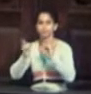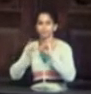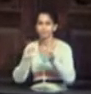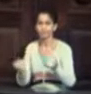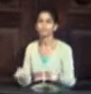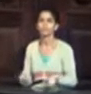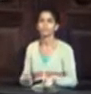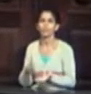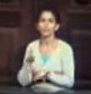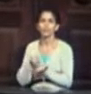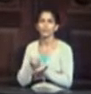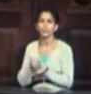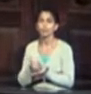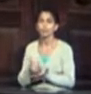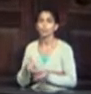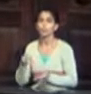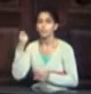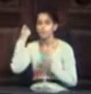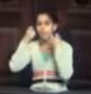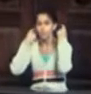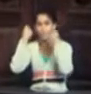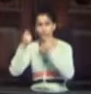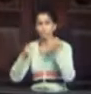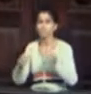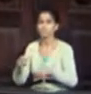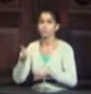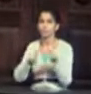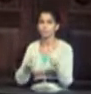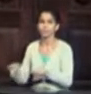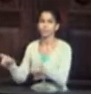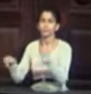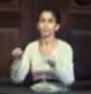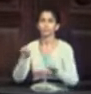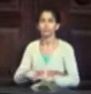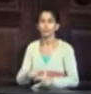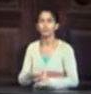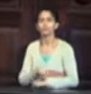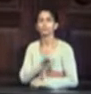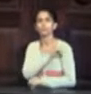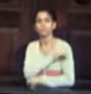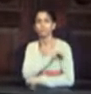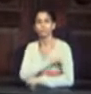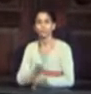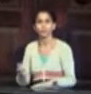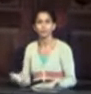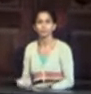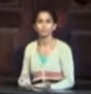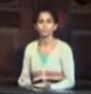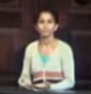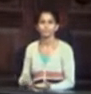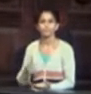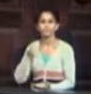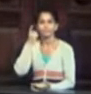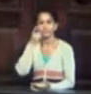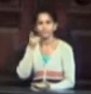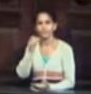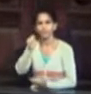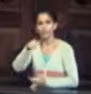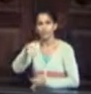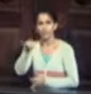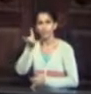os verdadeiros interesses da população do Estado do Rio de Janeiro. De qualquer maneira, senhor presidente, deputado André Correia, da base do